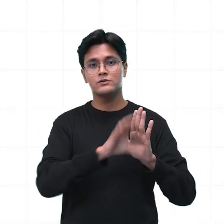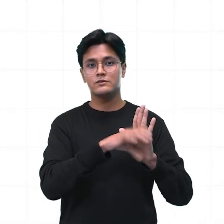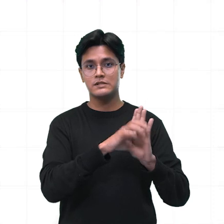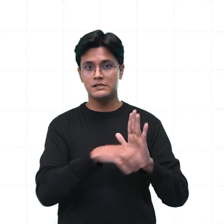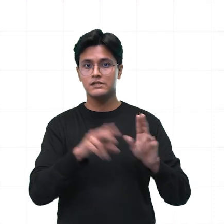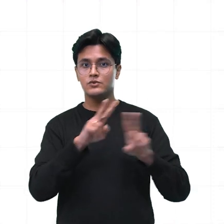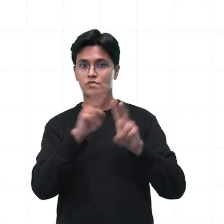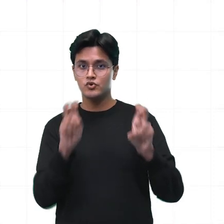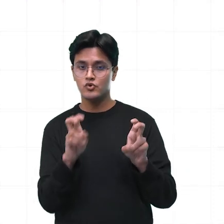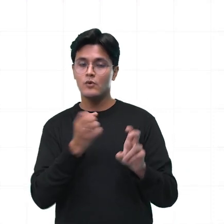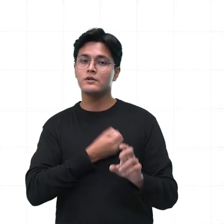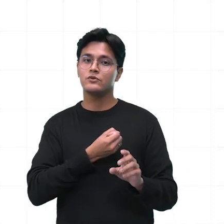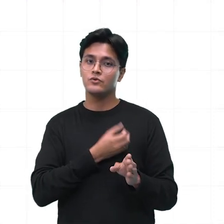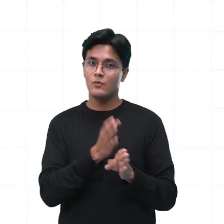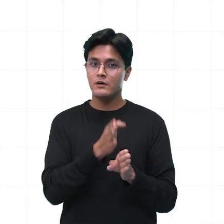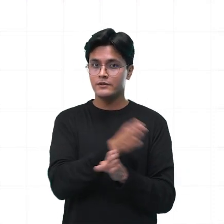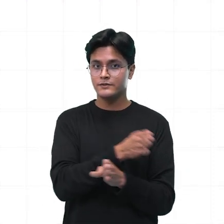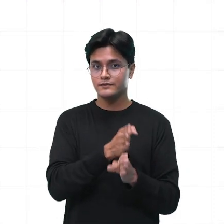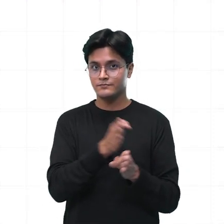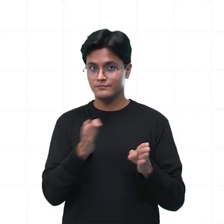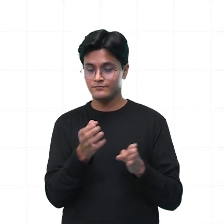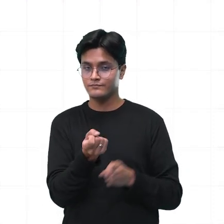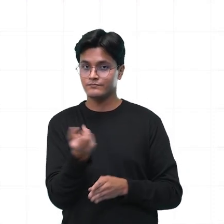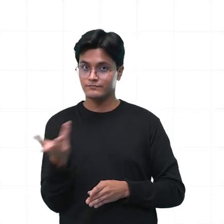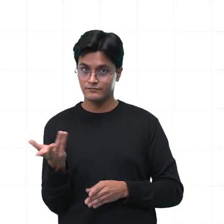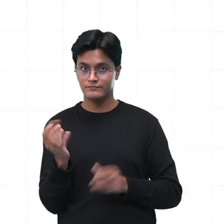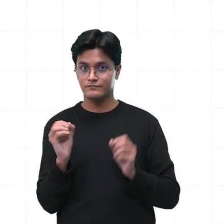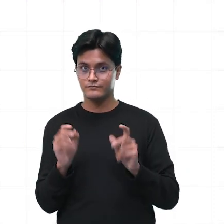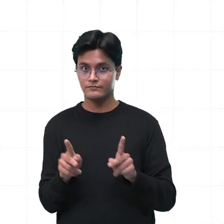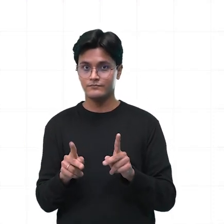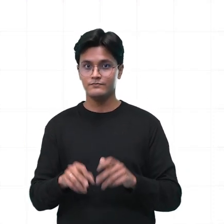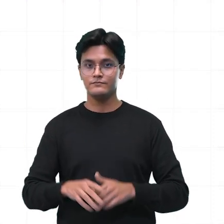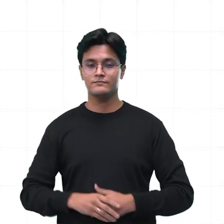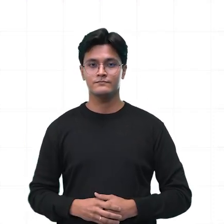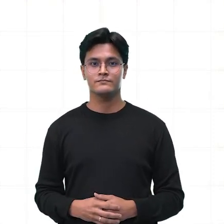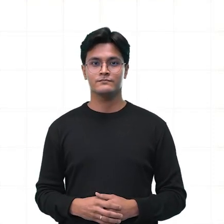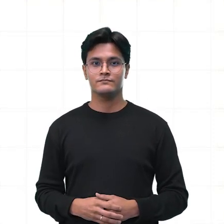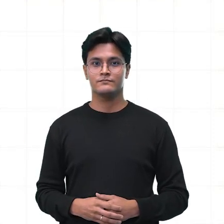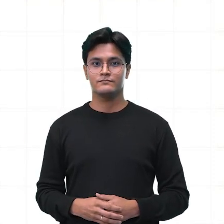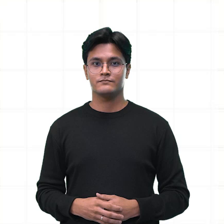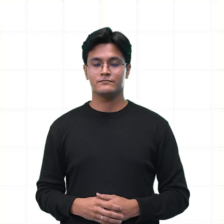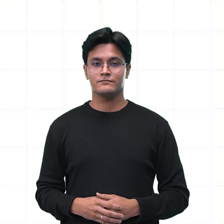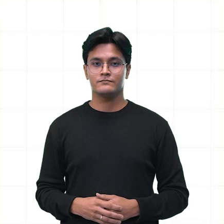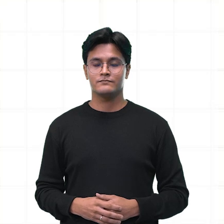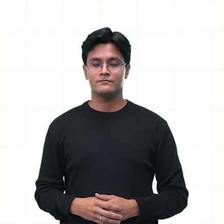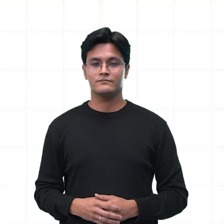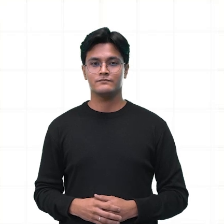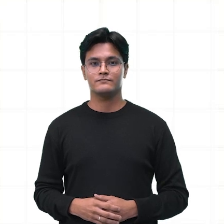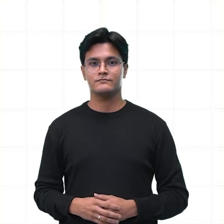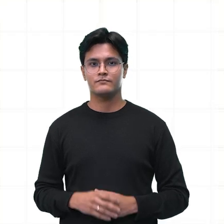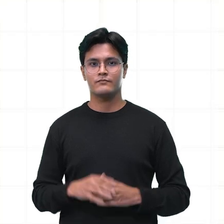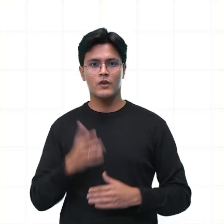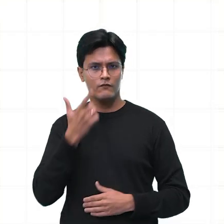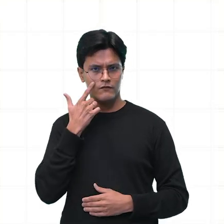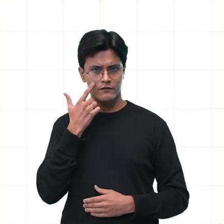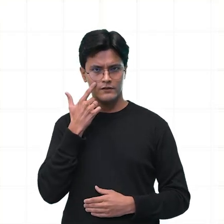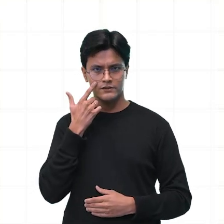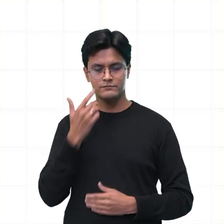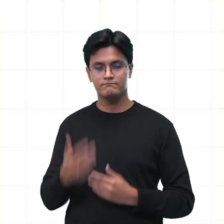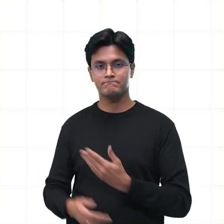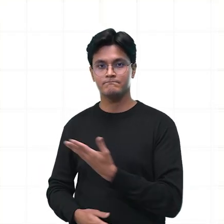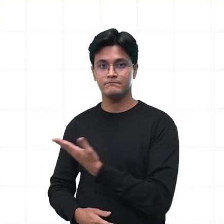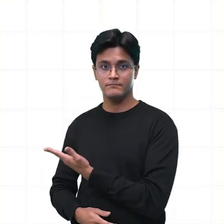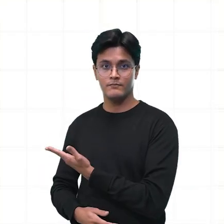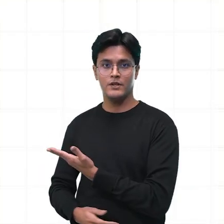sobre número inteiro tá muito bem Então veja